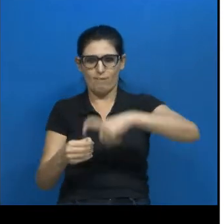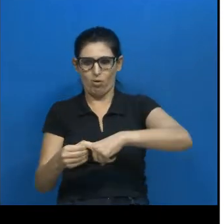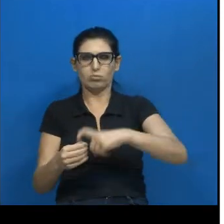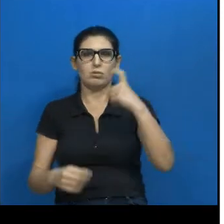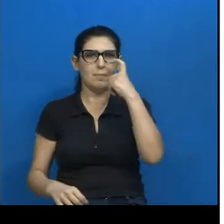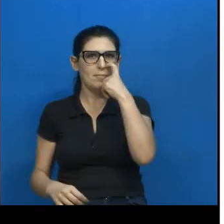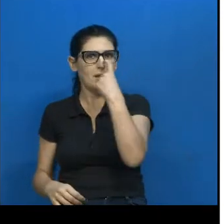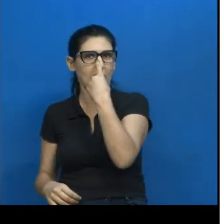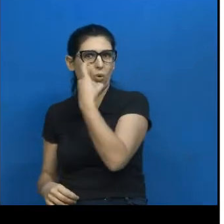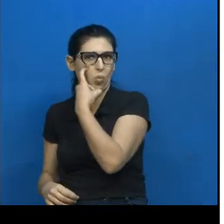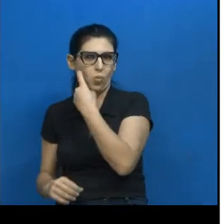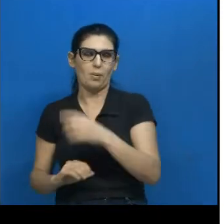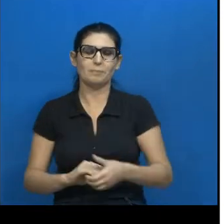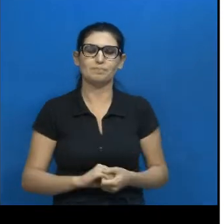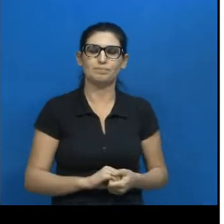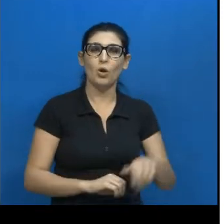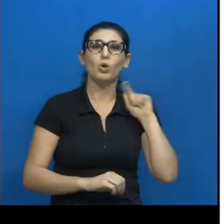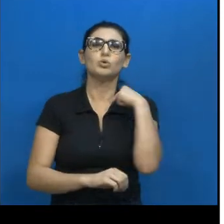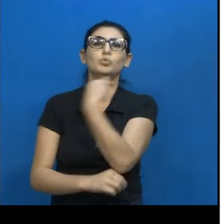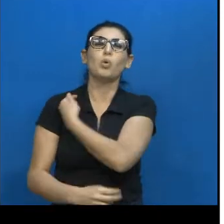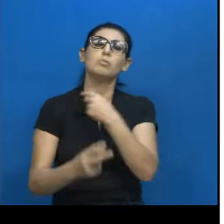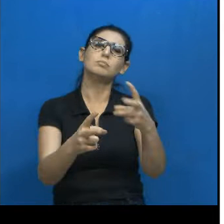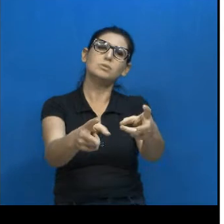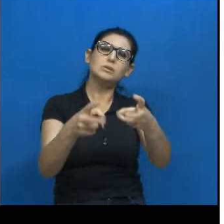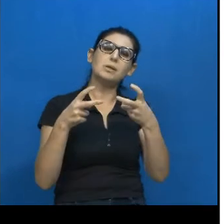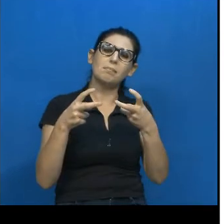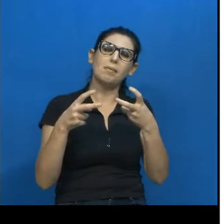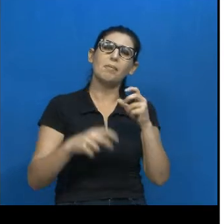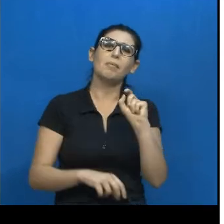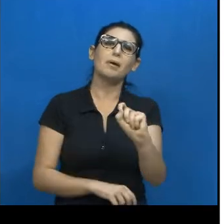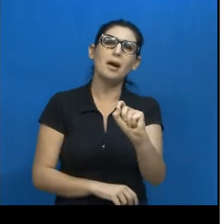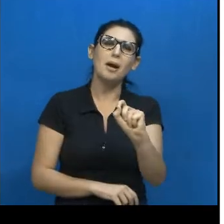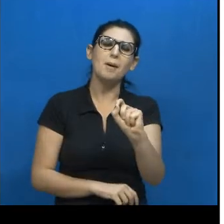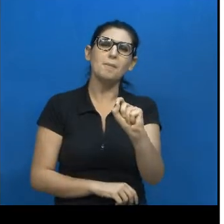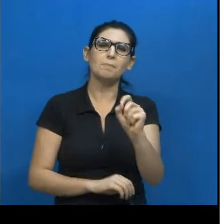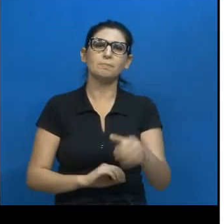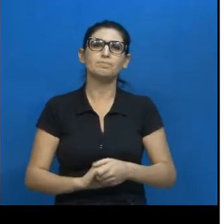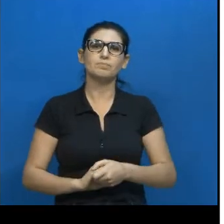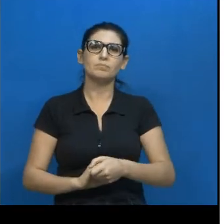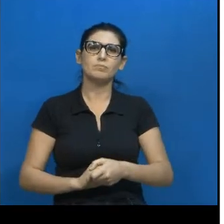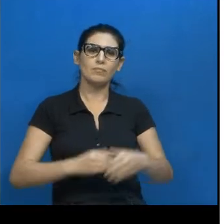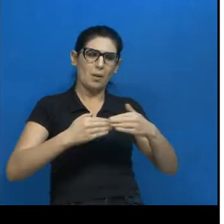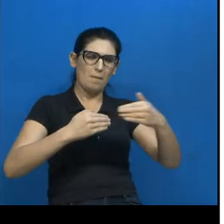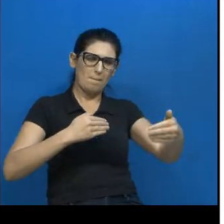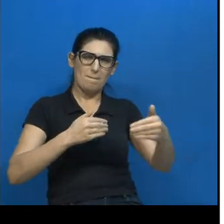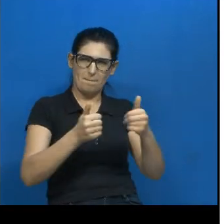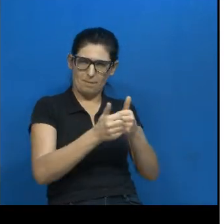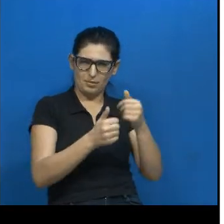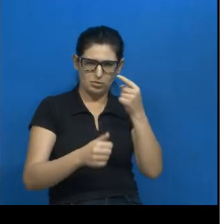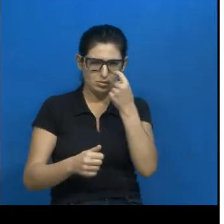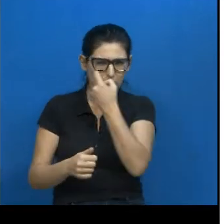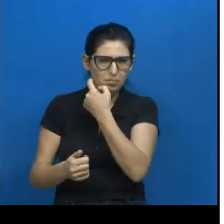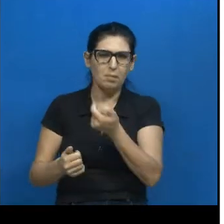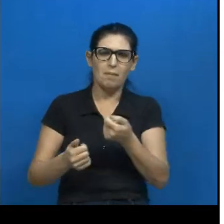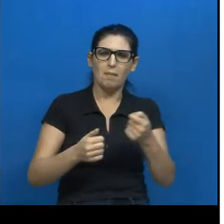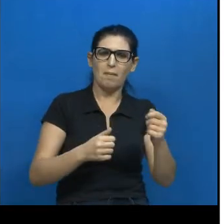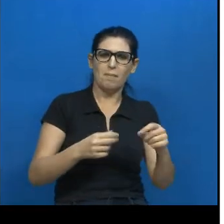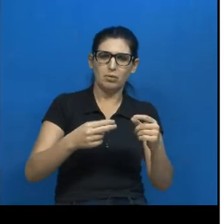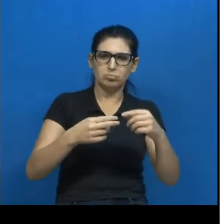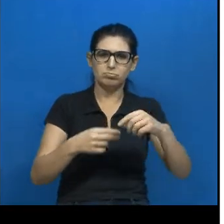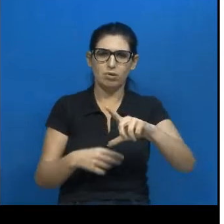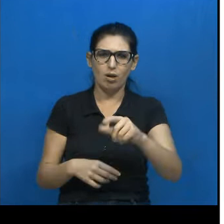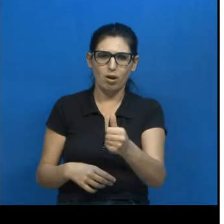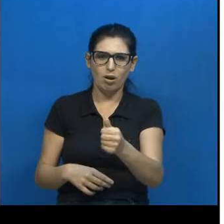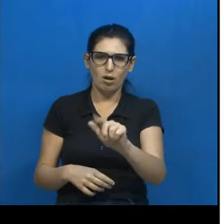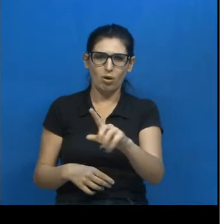Aí o que nós olhamos, observamos lá, que é a Lagoa Azul, Jardim Conquista, Bico do Boi e Santa Maria,